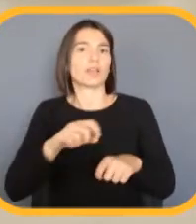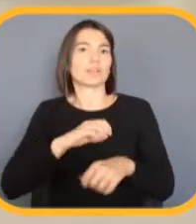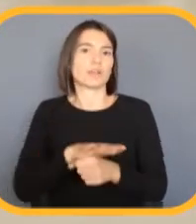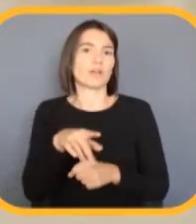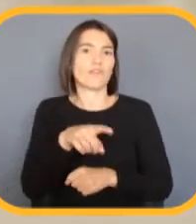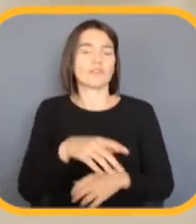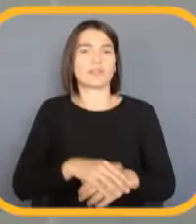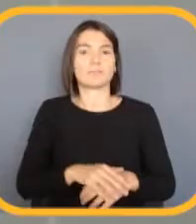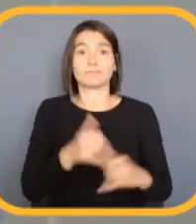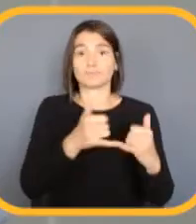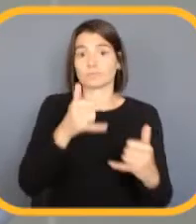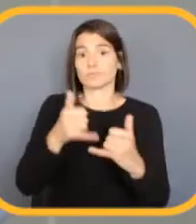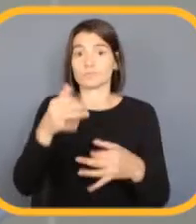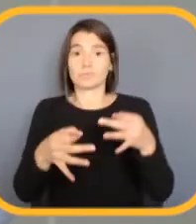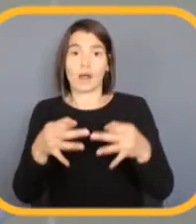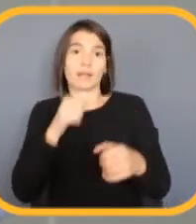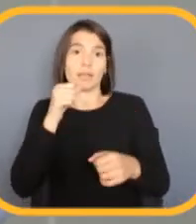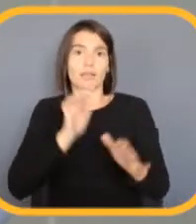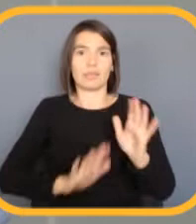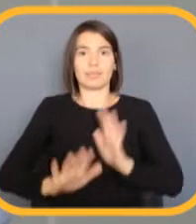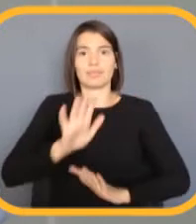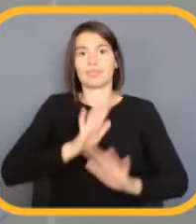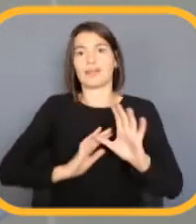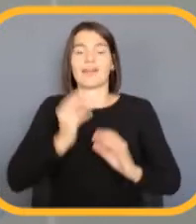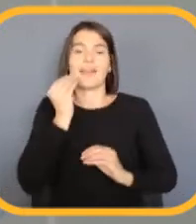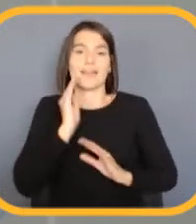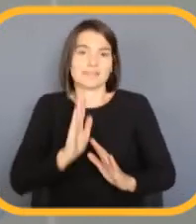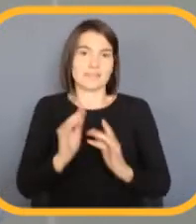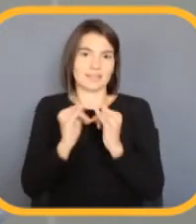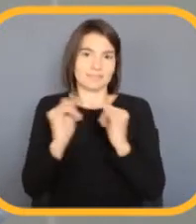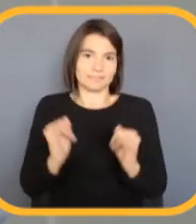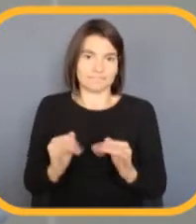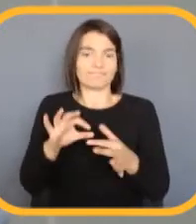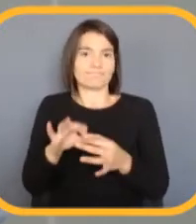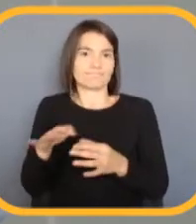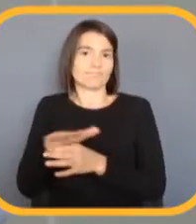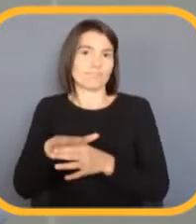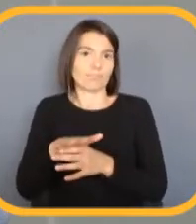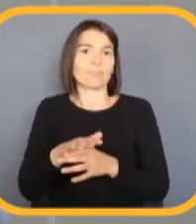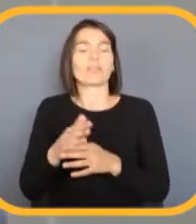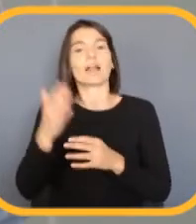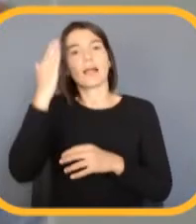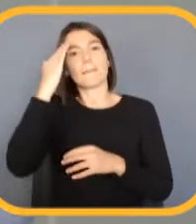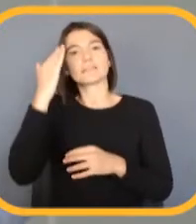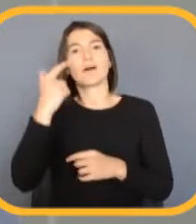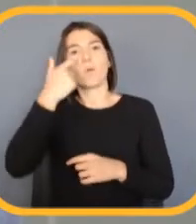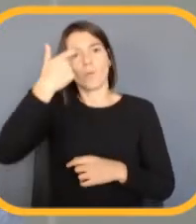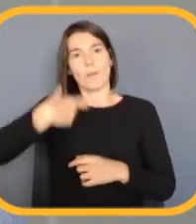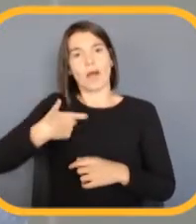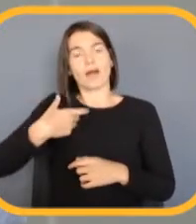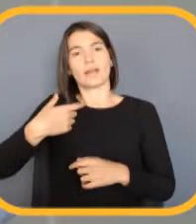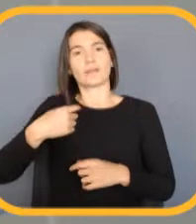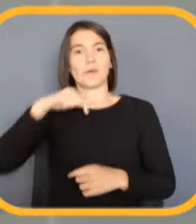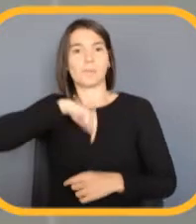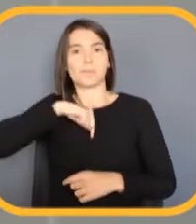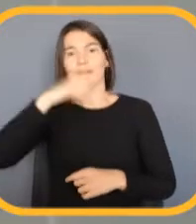Onde a automação encontrará sempre mais resistência, e isso são as tendências internacionais, tem a ver com áreas onde os chamados soft skills humanos são